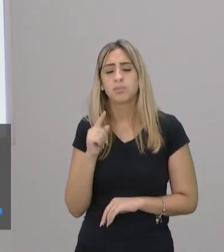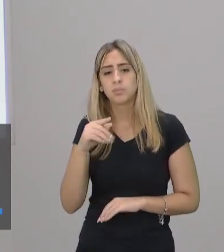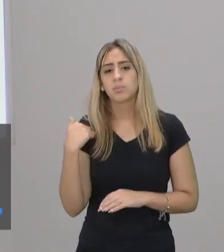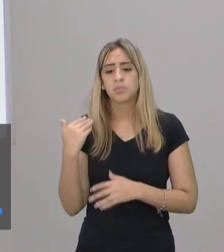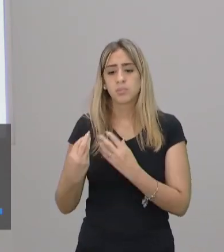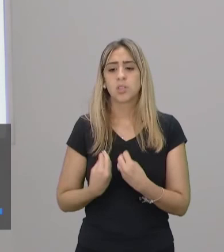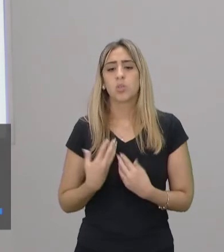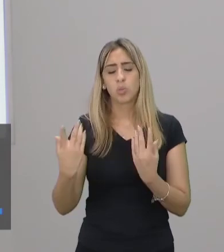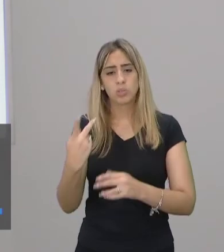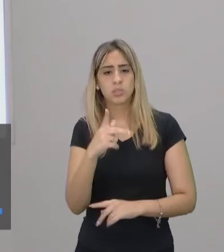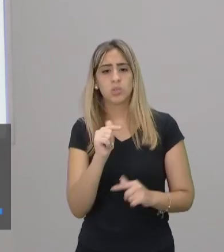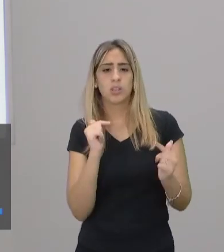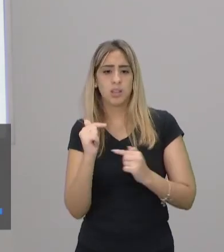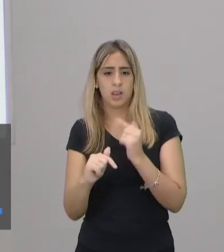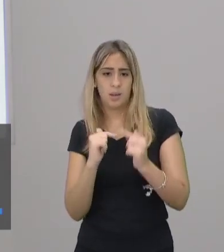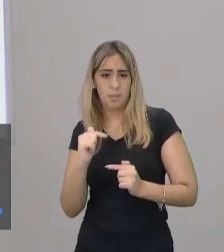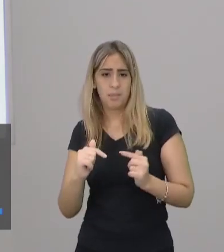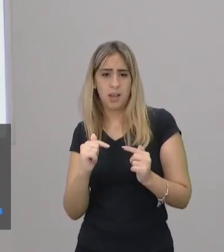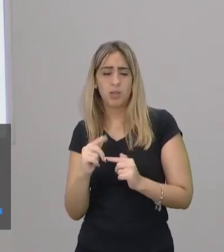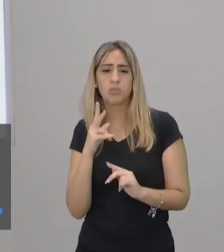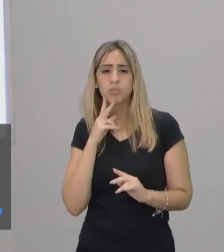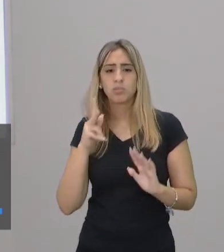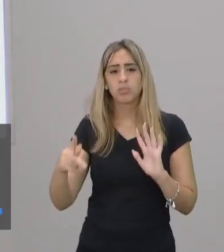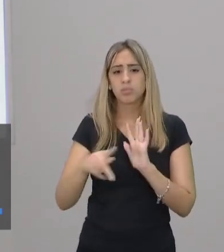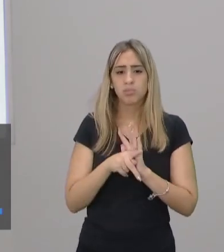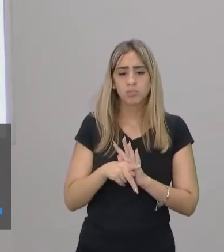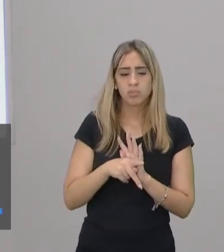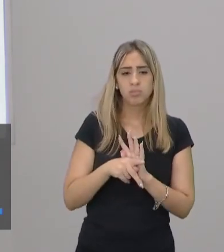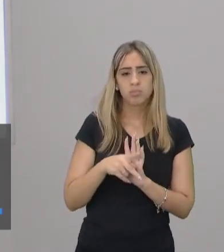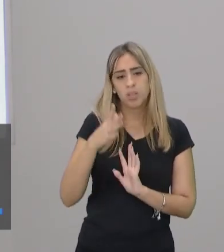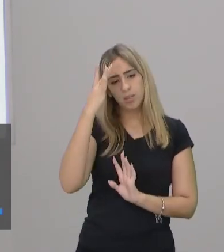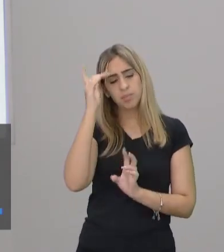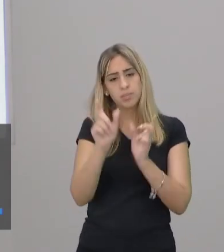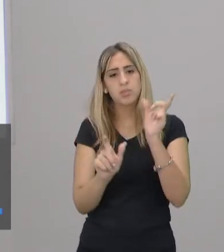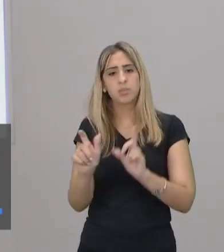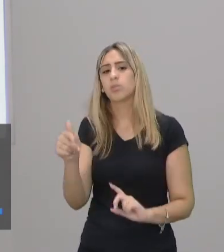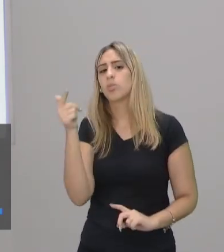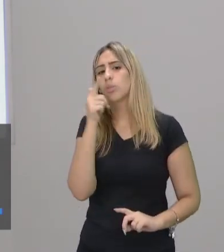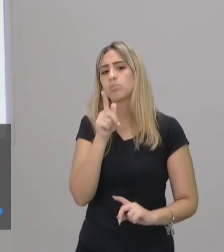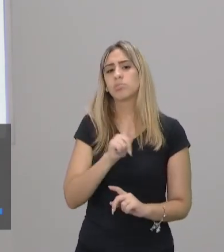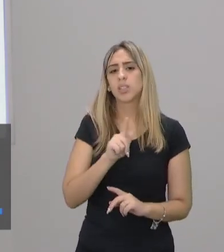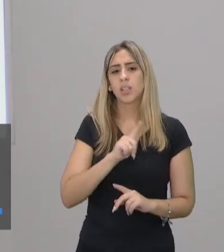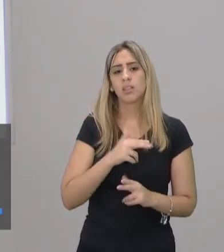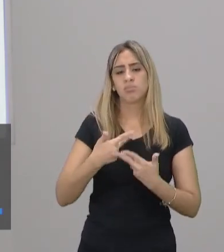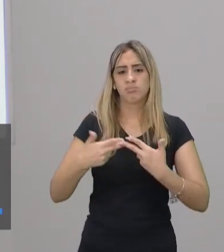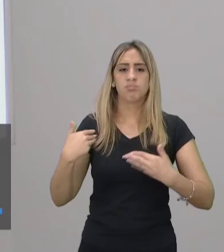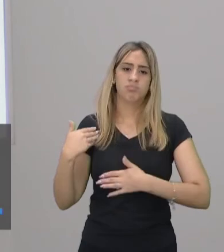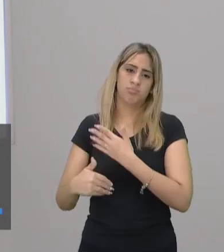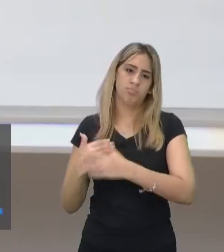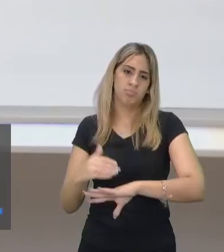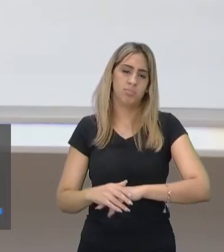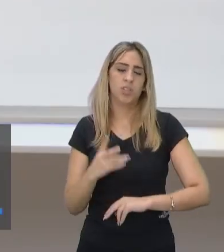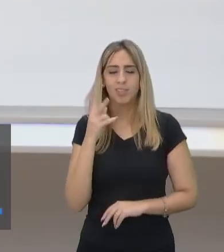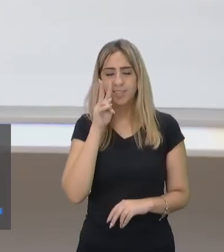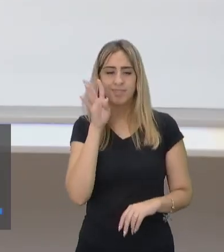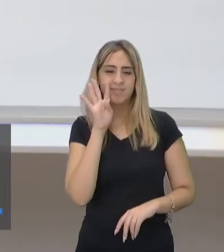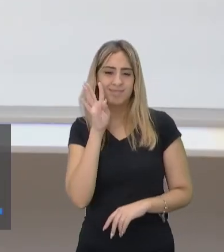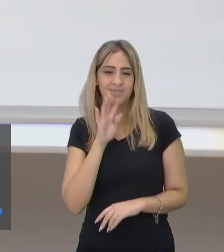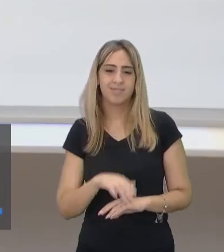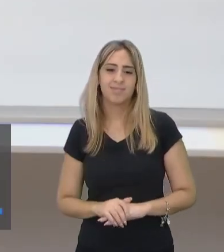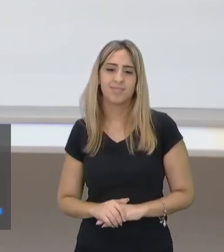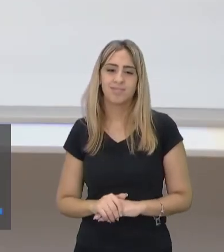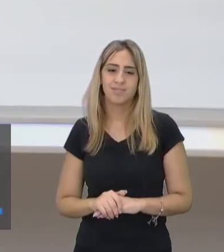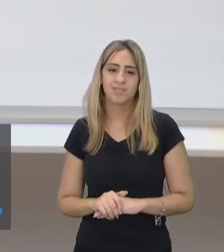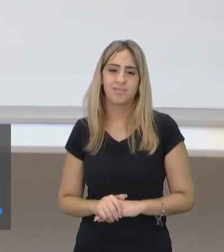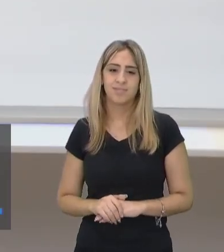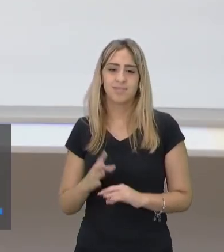seu trabalho em prol das pessoas conseguirem ter esses benefícios. Né? Exatamente. Olha que legal, vai dar certinho o